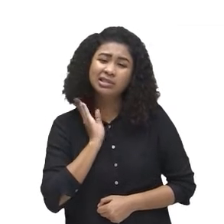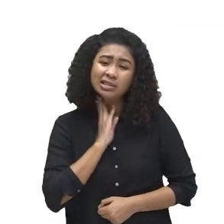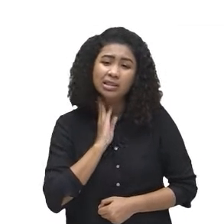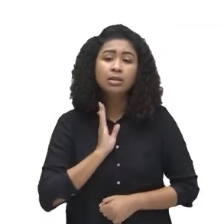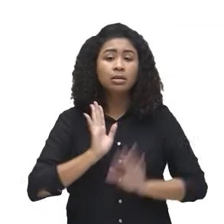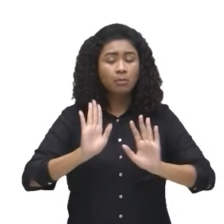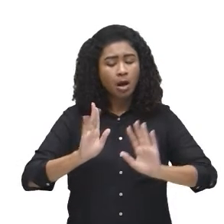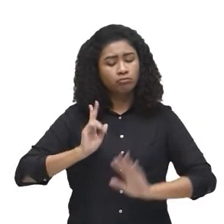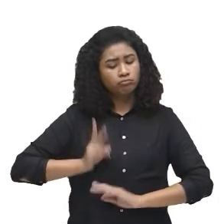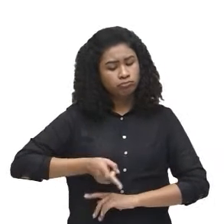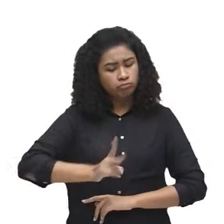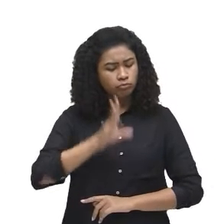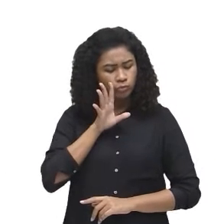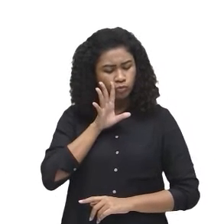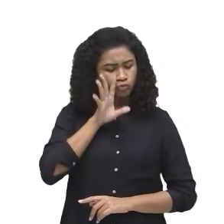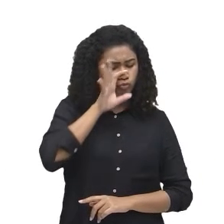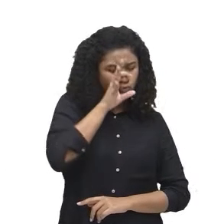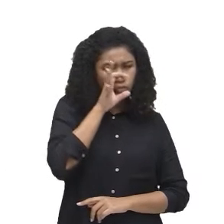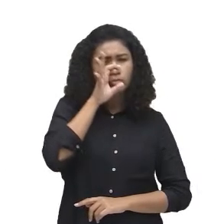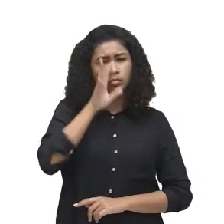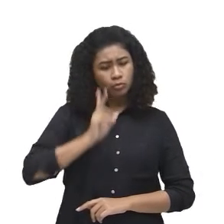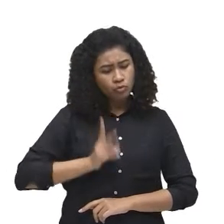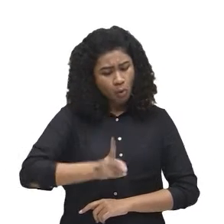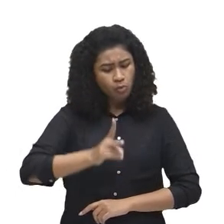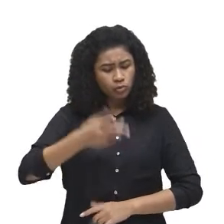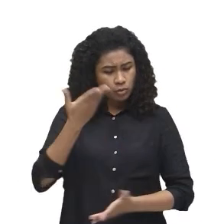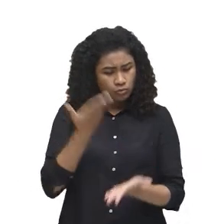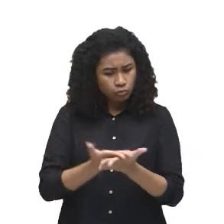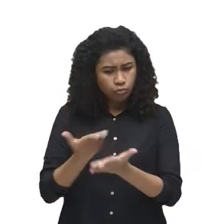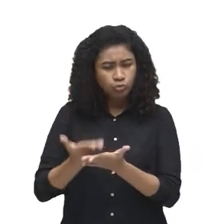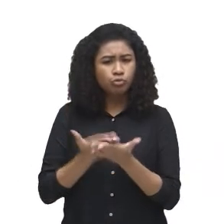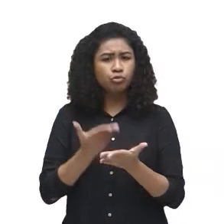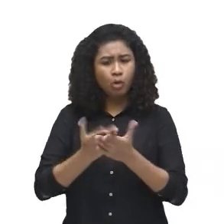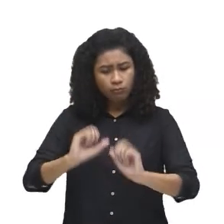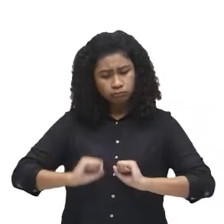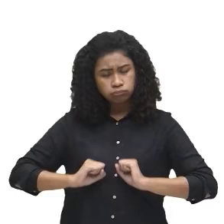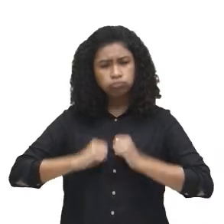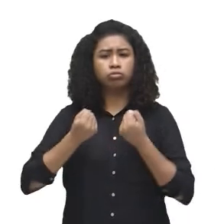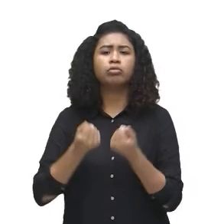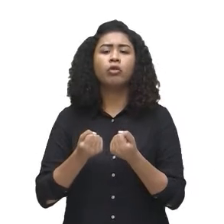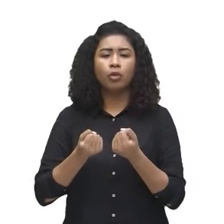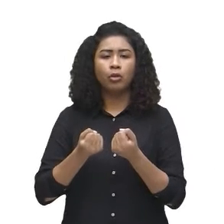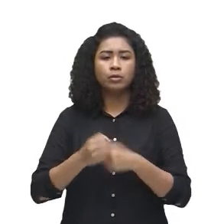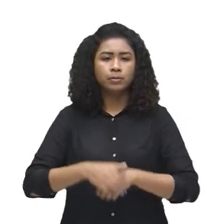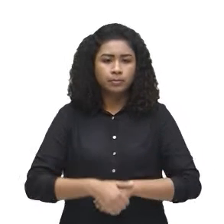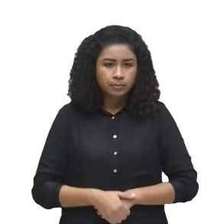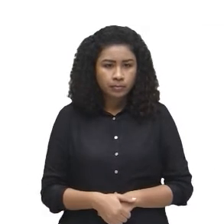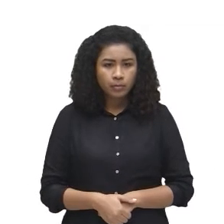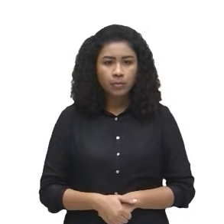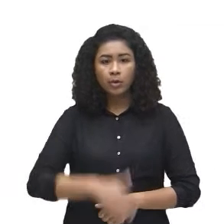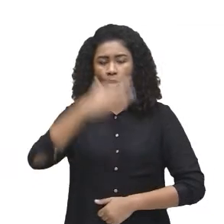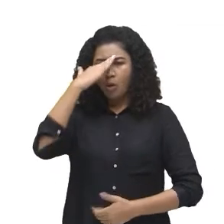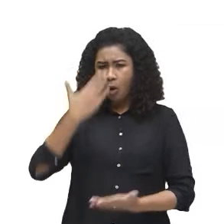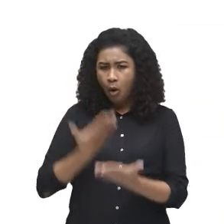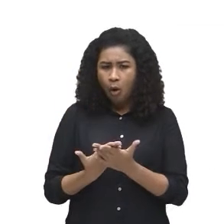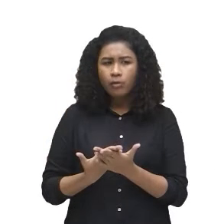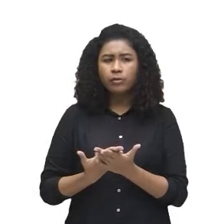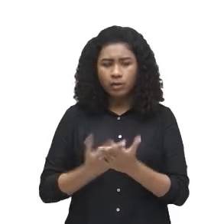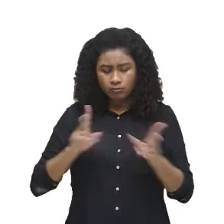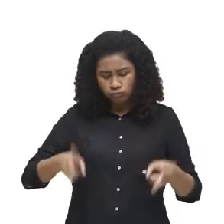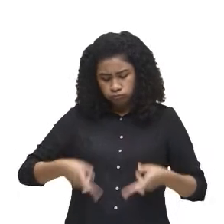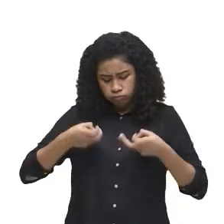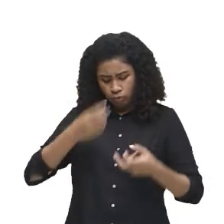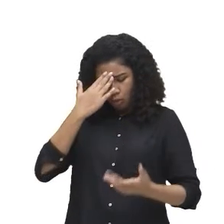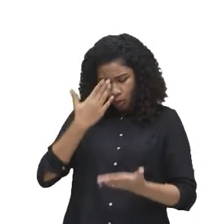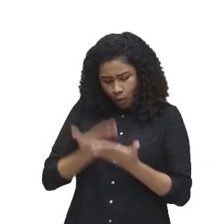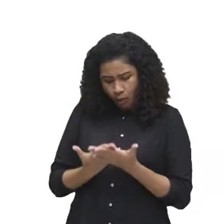vez mais, para se autoaprimorar. Autoconfiança é importante, gente. E a gente também desenvolve isso na prática